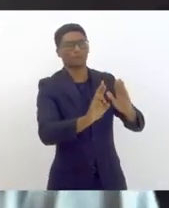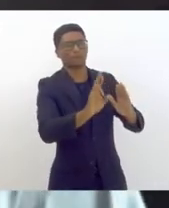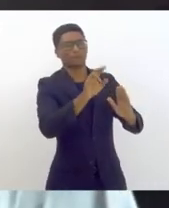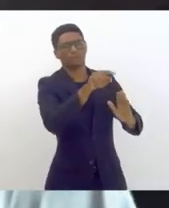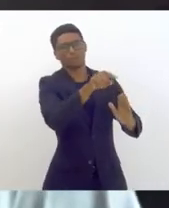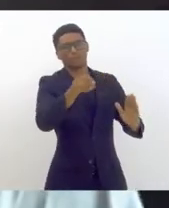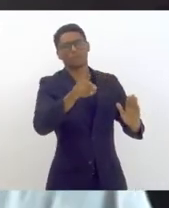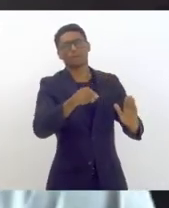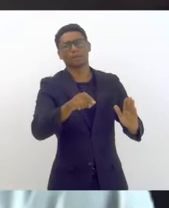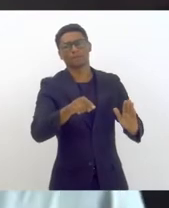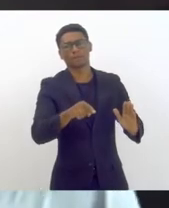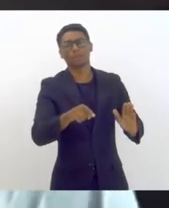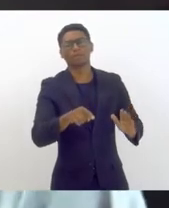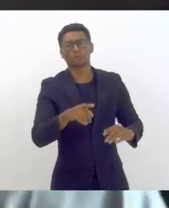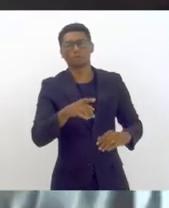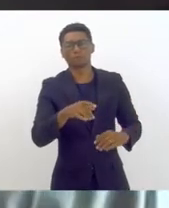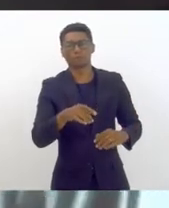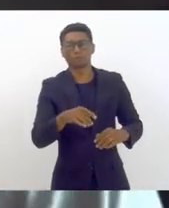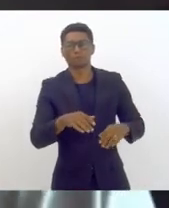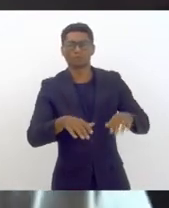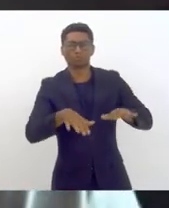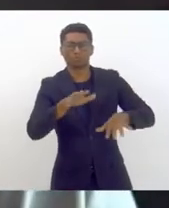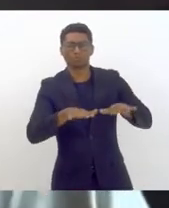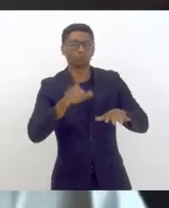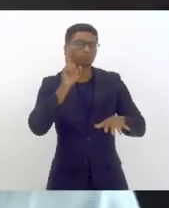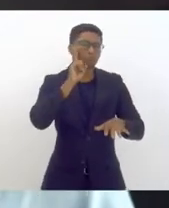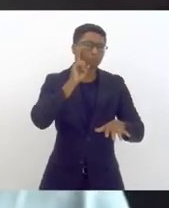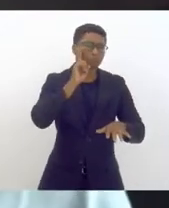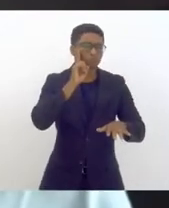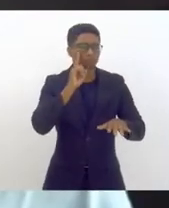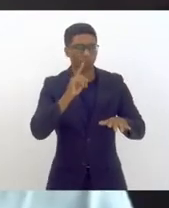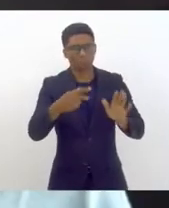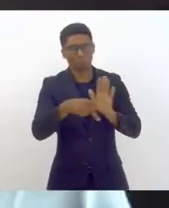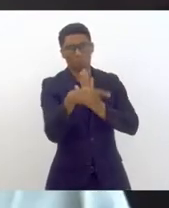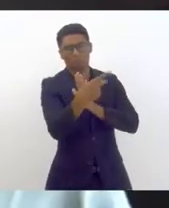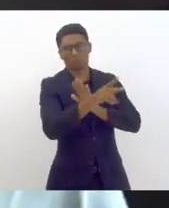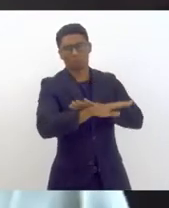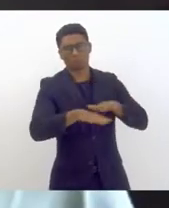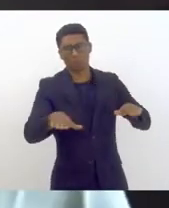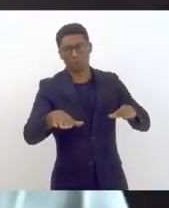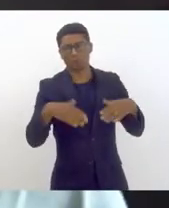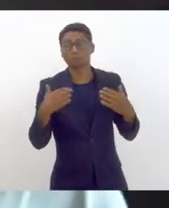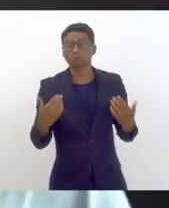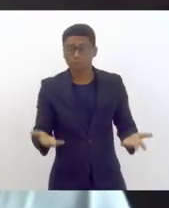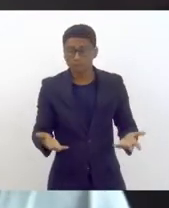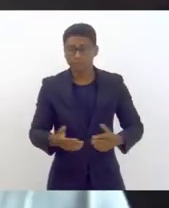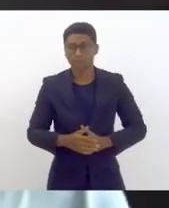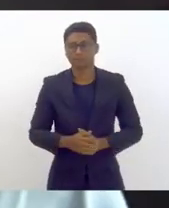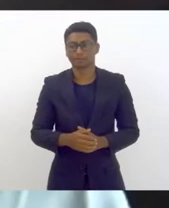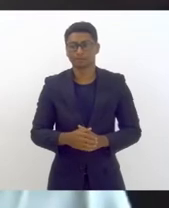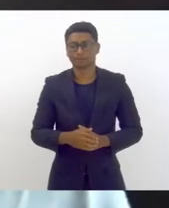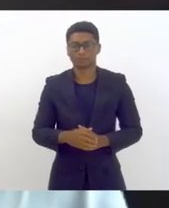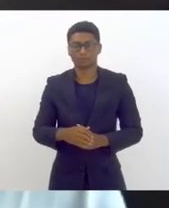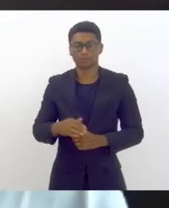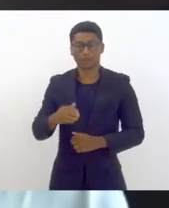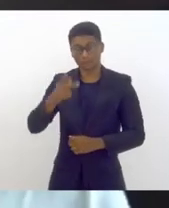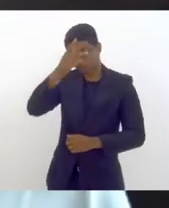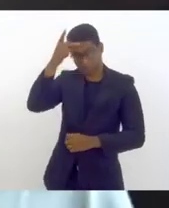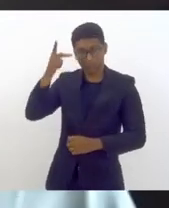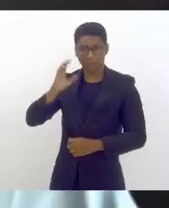exclusivo durante um certo número de dias por ano, etc. Essa ideia de livre acesso aos cidadãos do